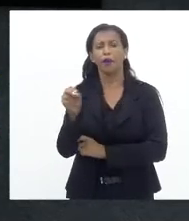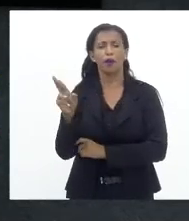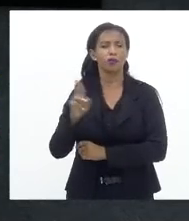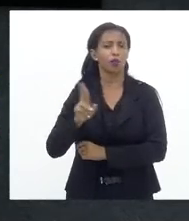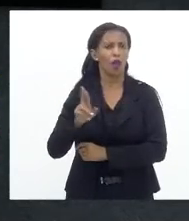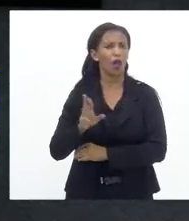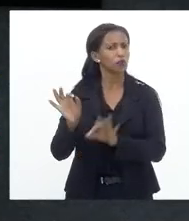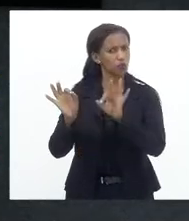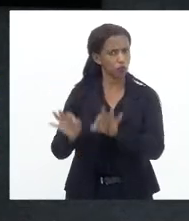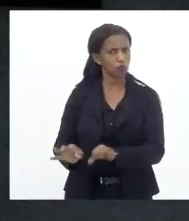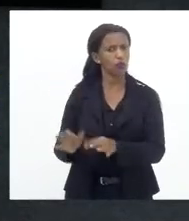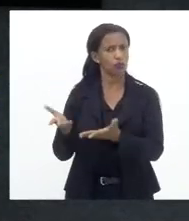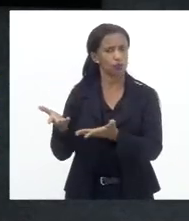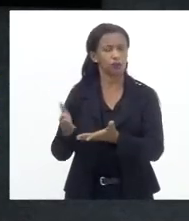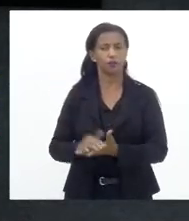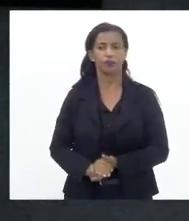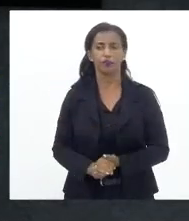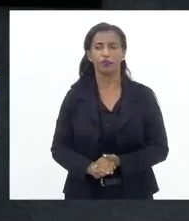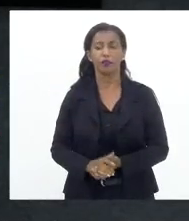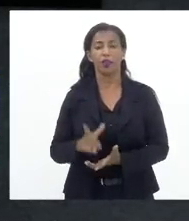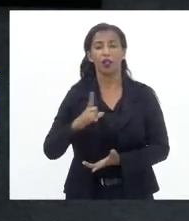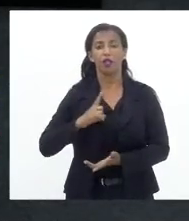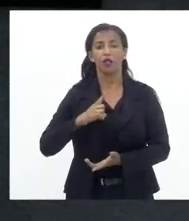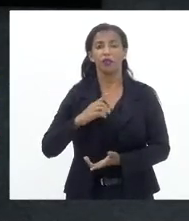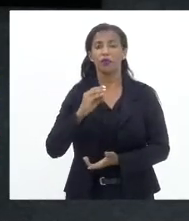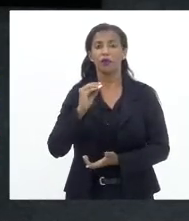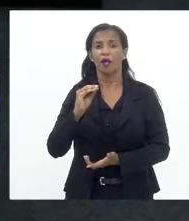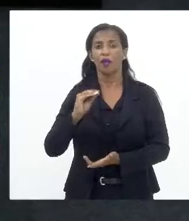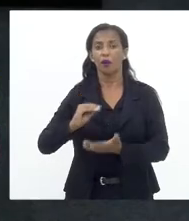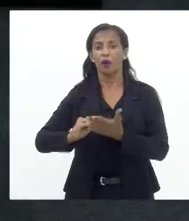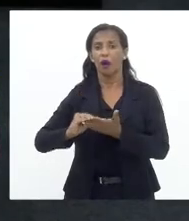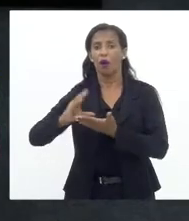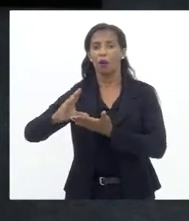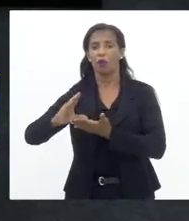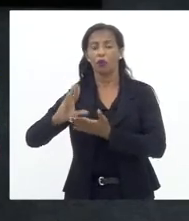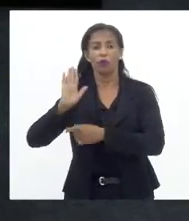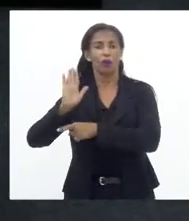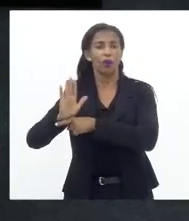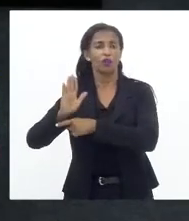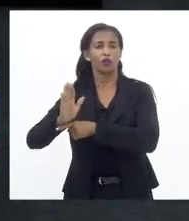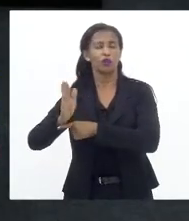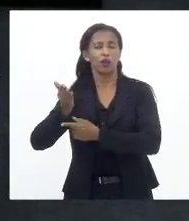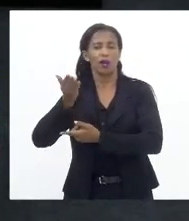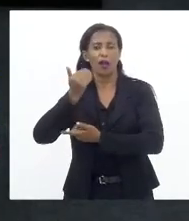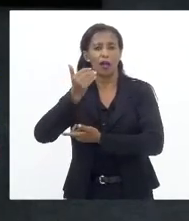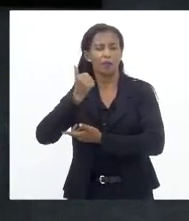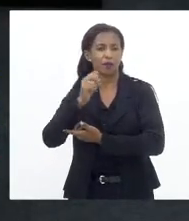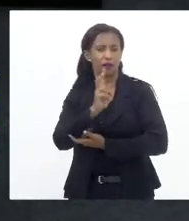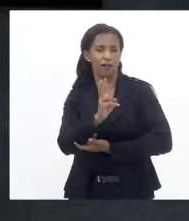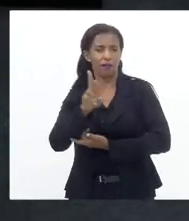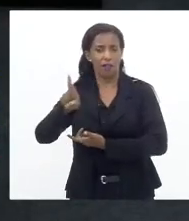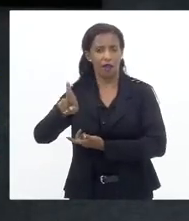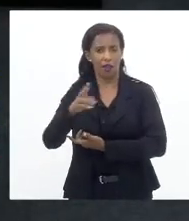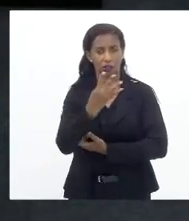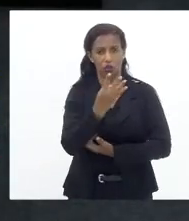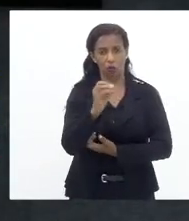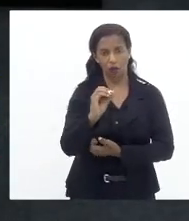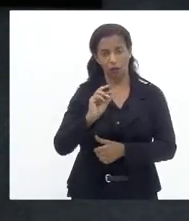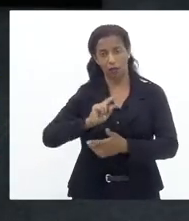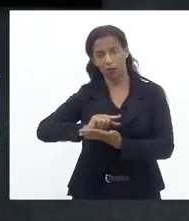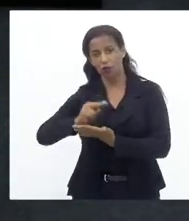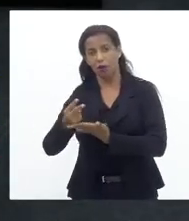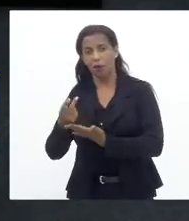justo justo tiveram aumento no seu auxílio alimentação que foi de 400 para 600 reais